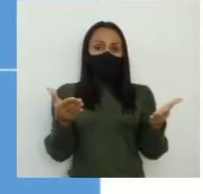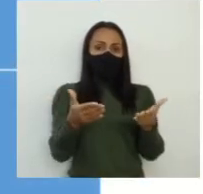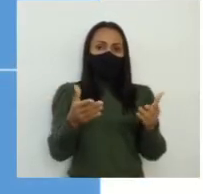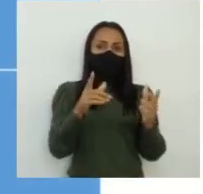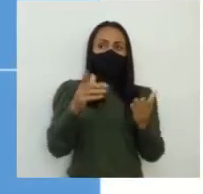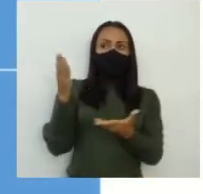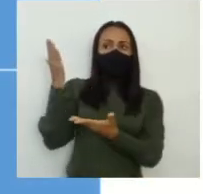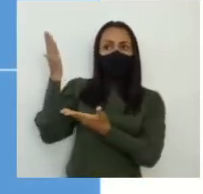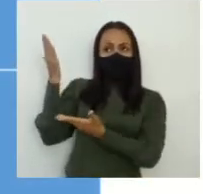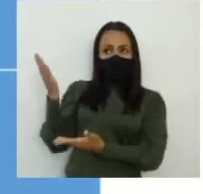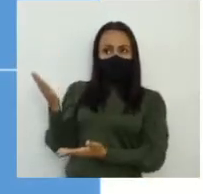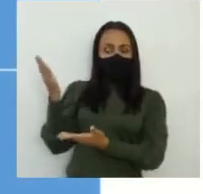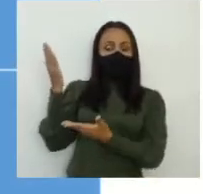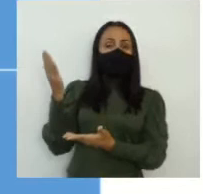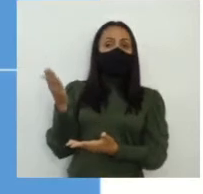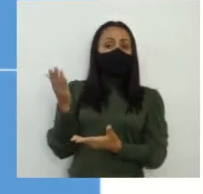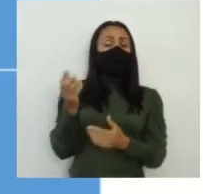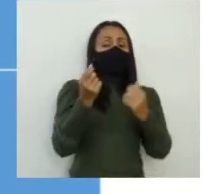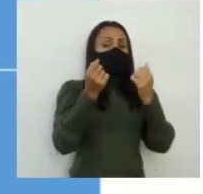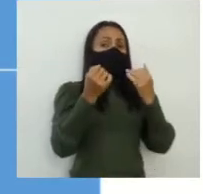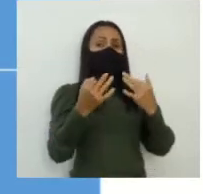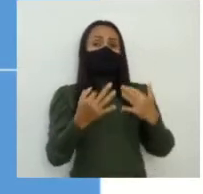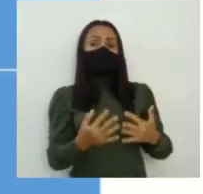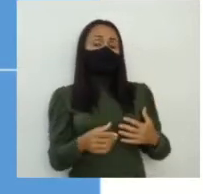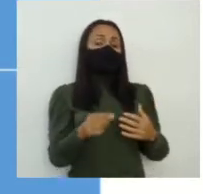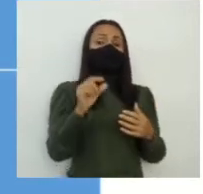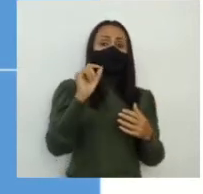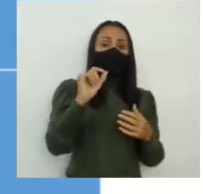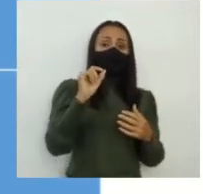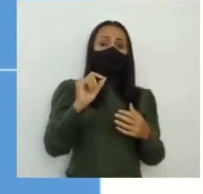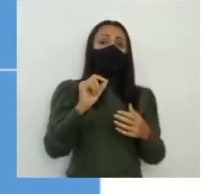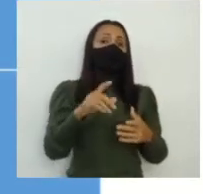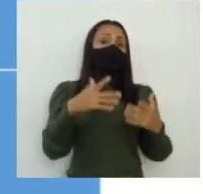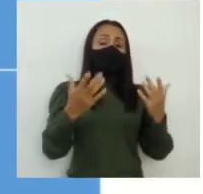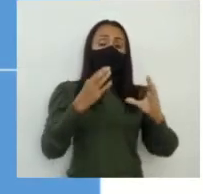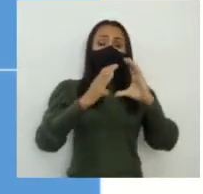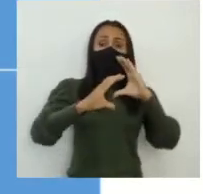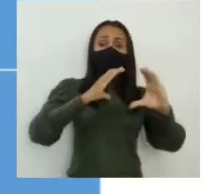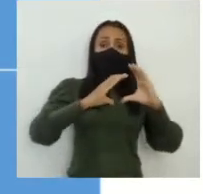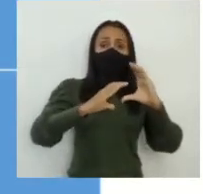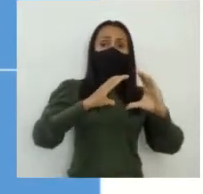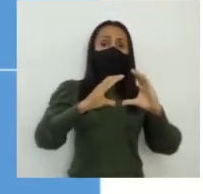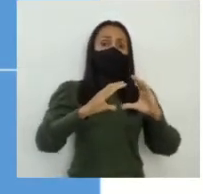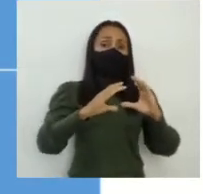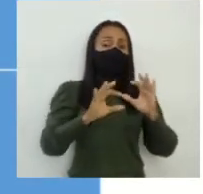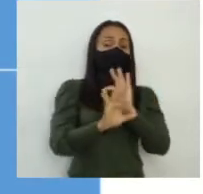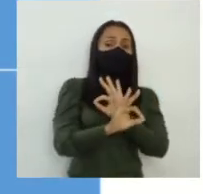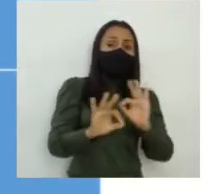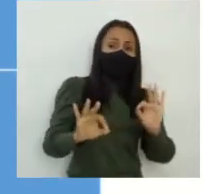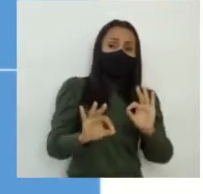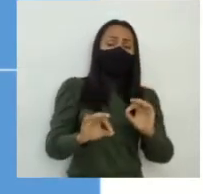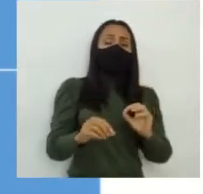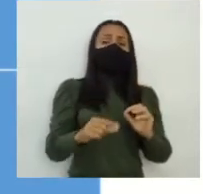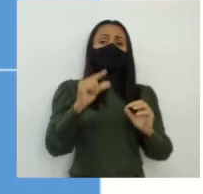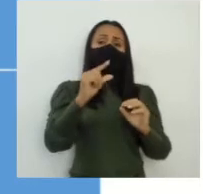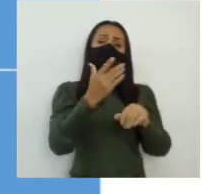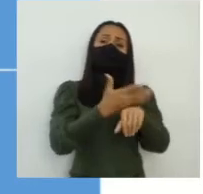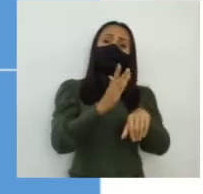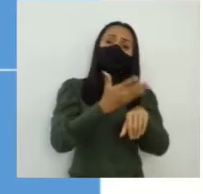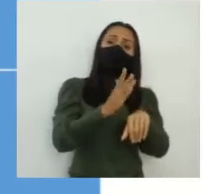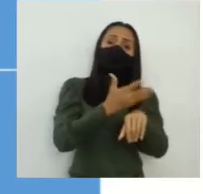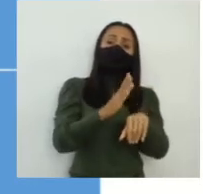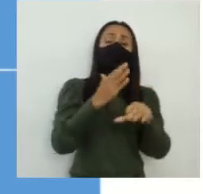slide. Vocês vão ver um pouquinho sobre as vantagens da comunicação eficaz, um pouquinho sobre o treinamento